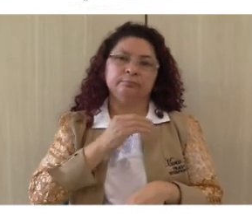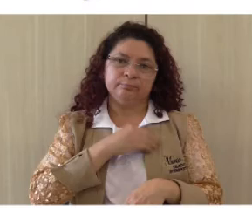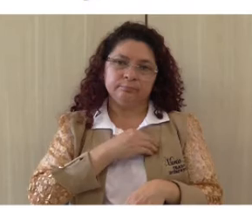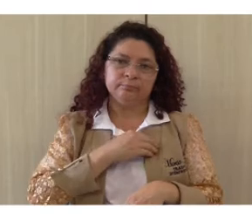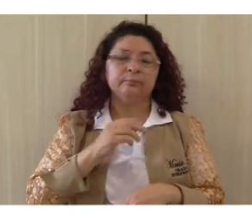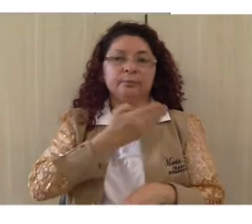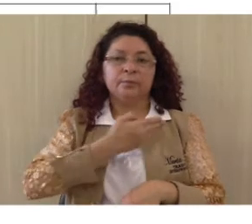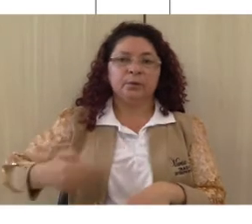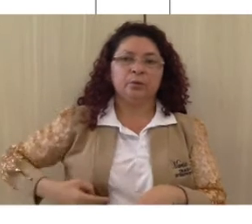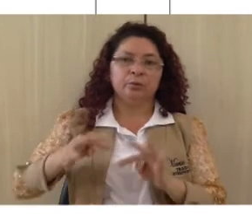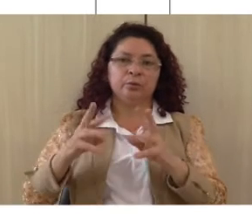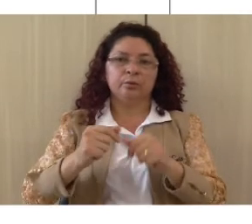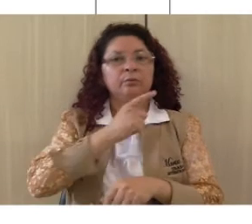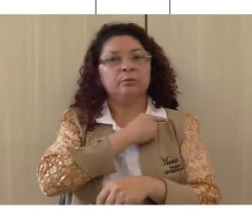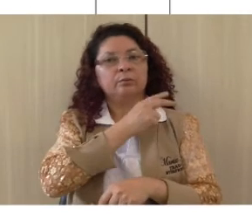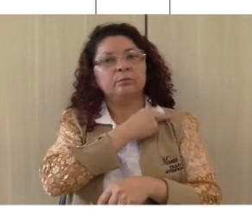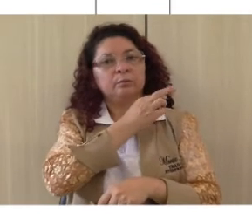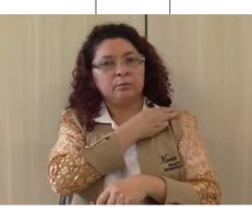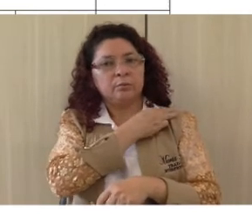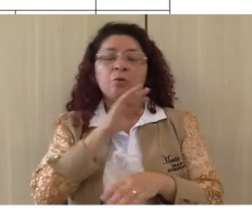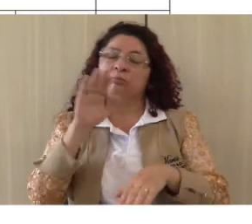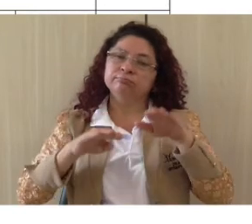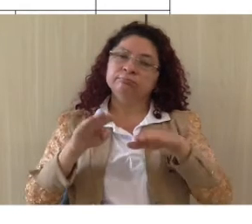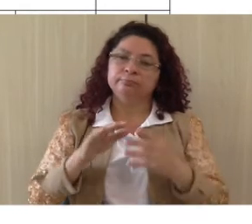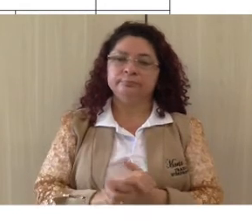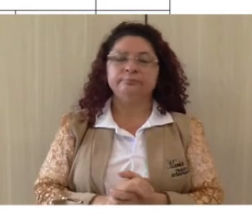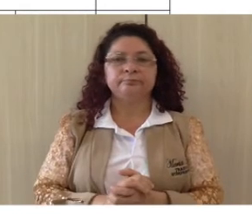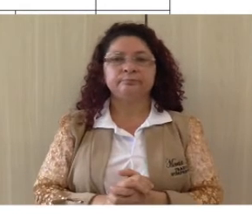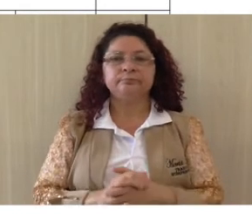escola pública integralmente o ensino médio ou equivalente.